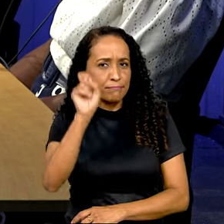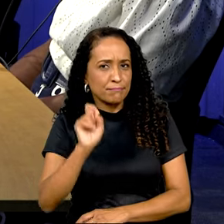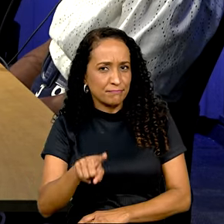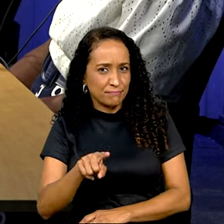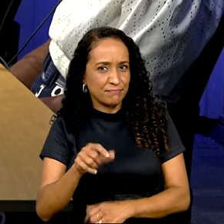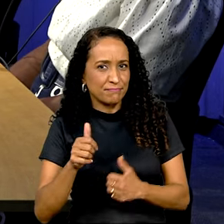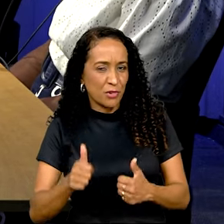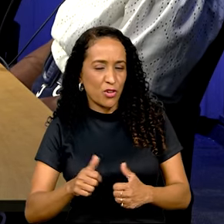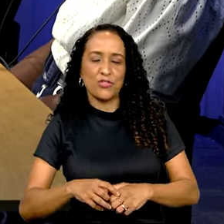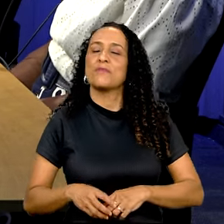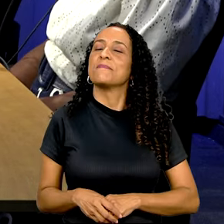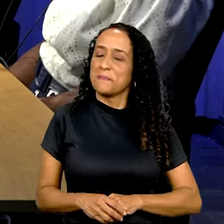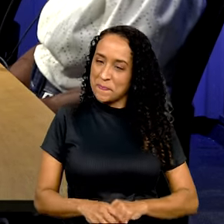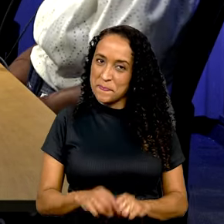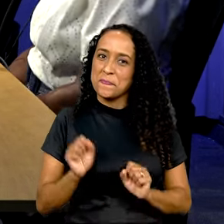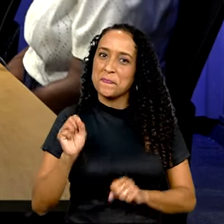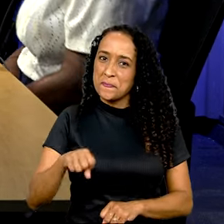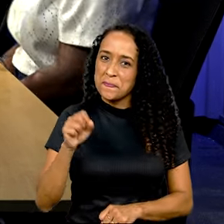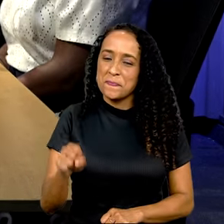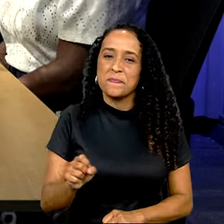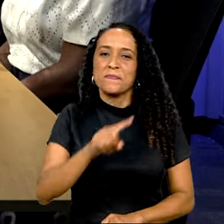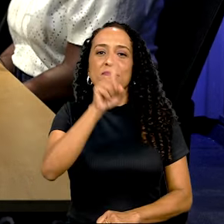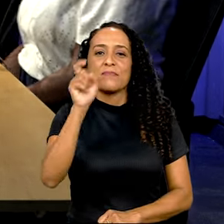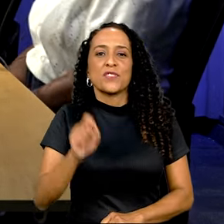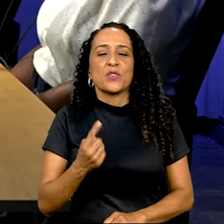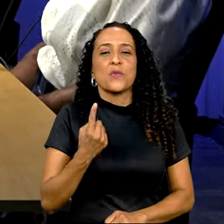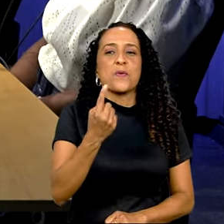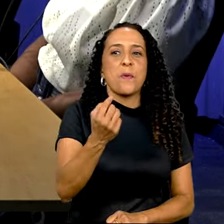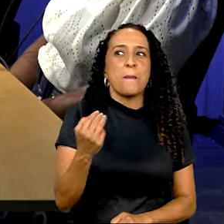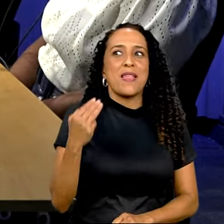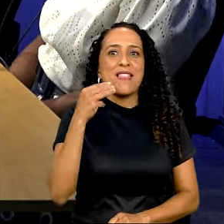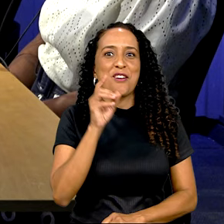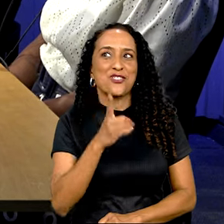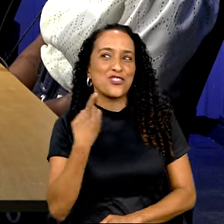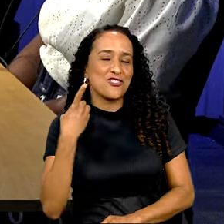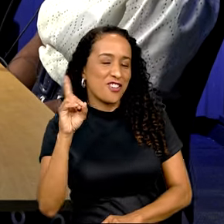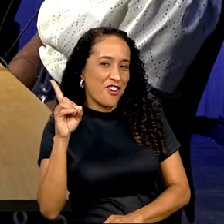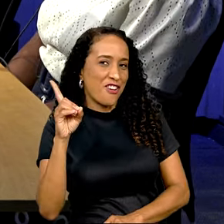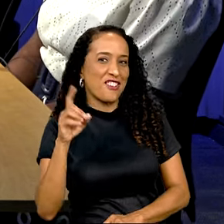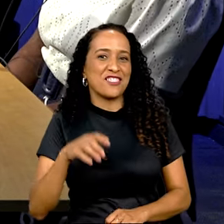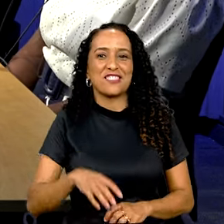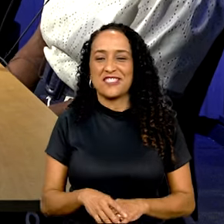questão Adriana podemos a questão de 1 milhão de dólares